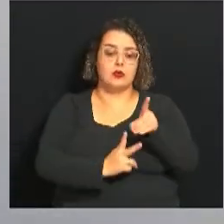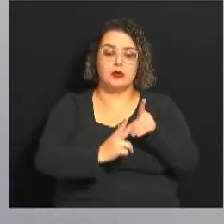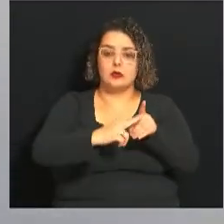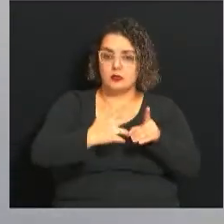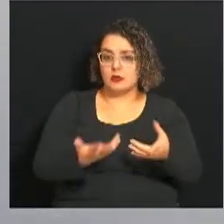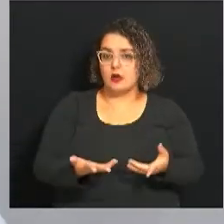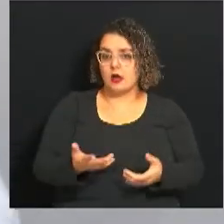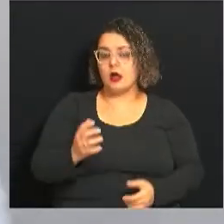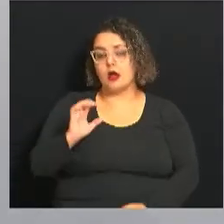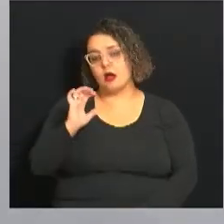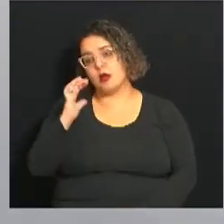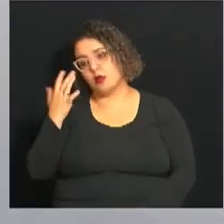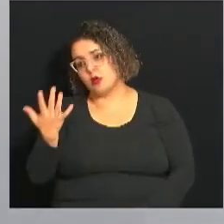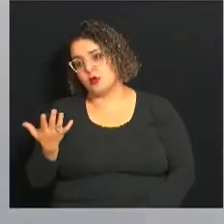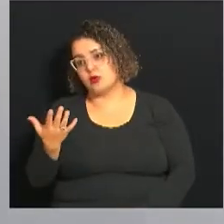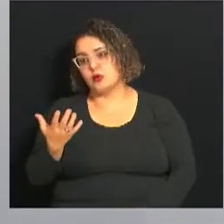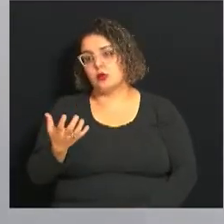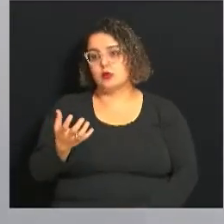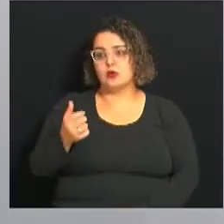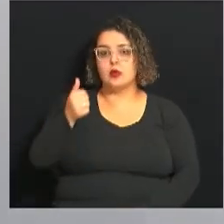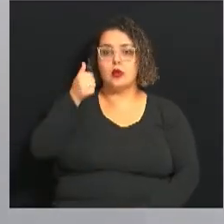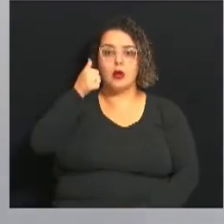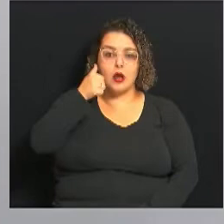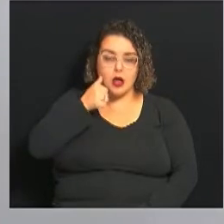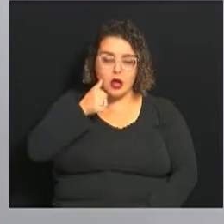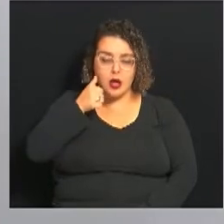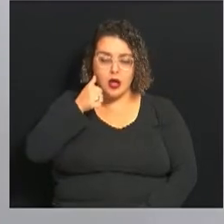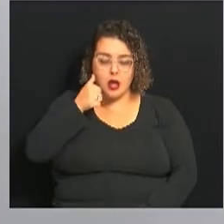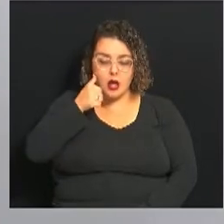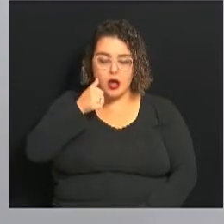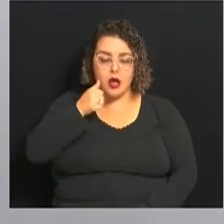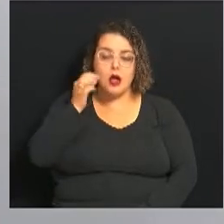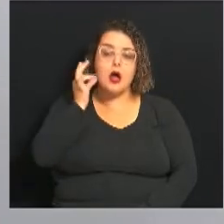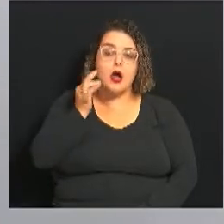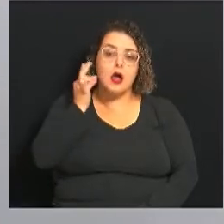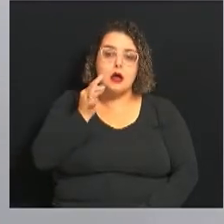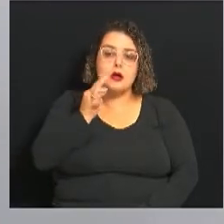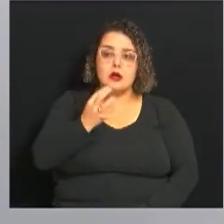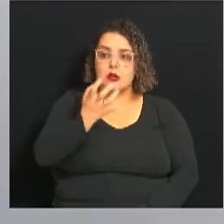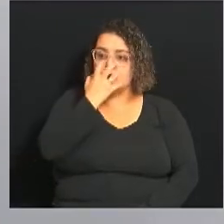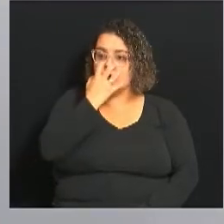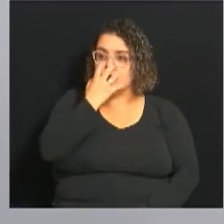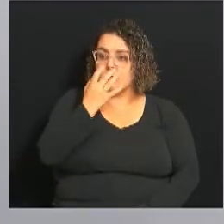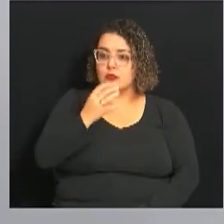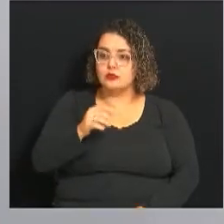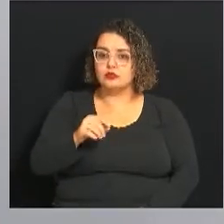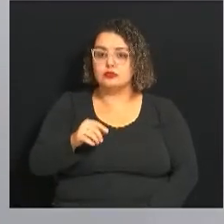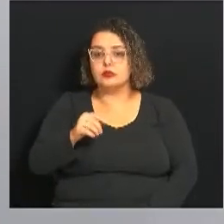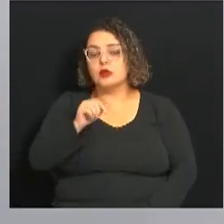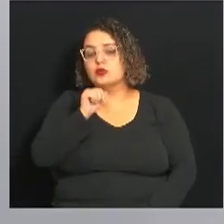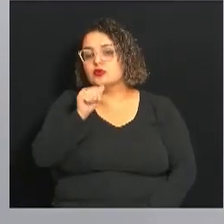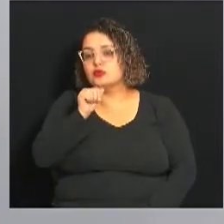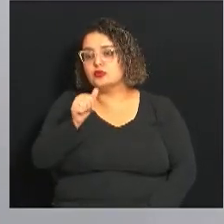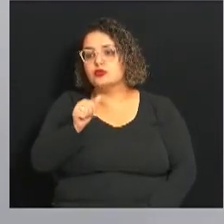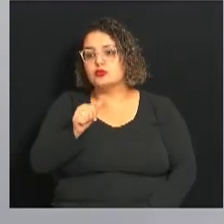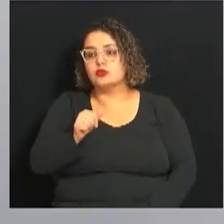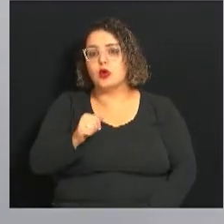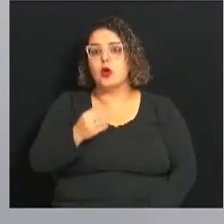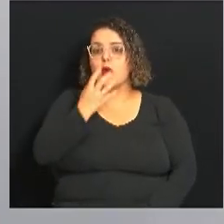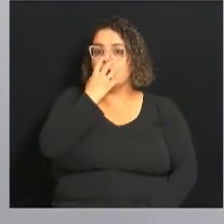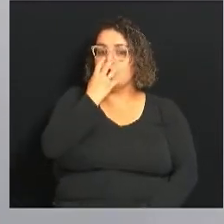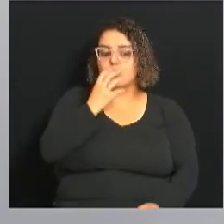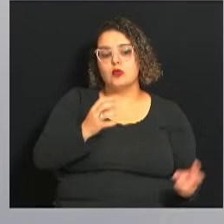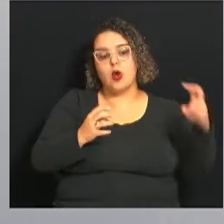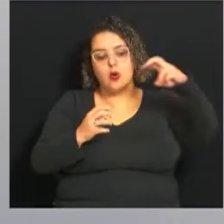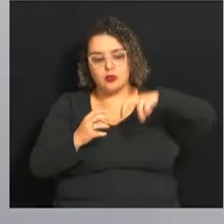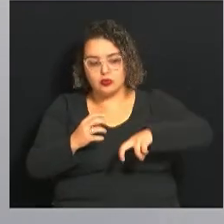acontece, vamos lá, a cachorra está no cio dentro do portão, o cachorro pula dentro da casa e emprenha a cachorrinha.